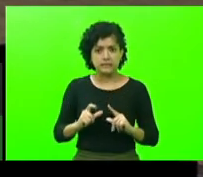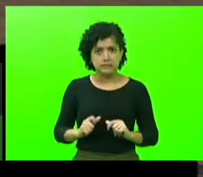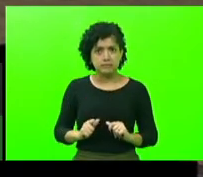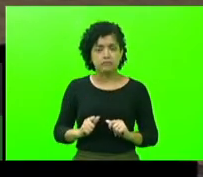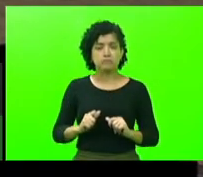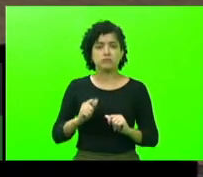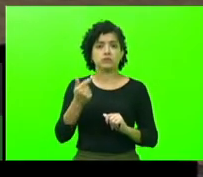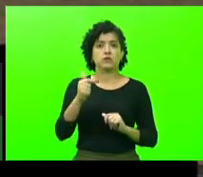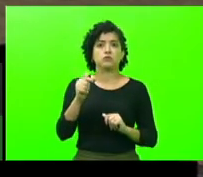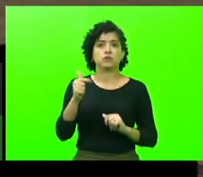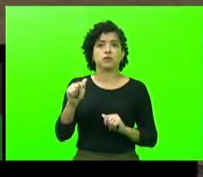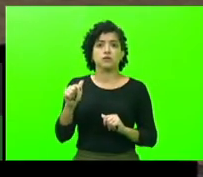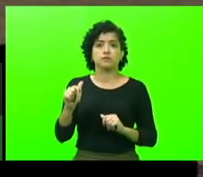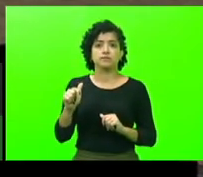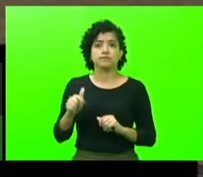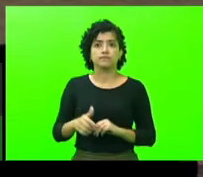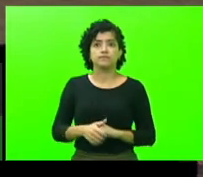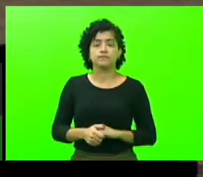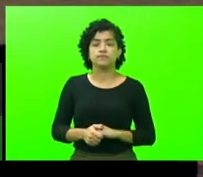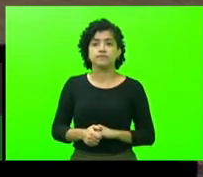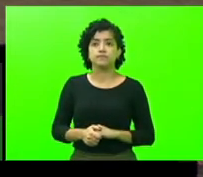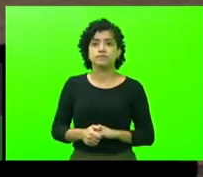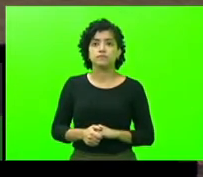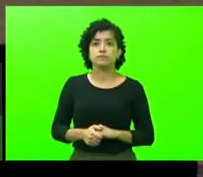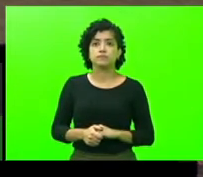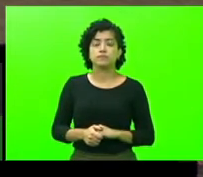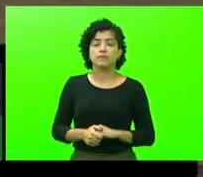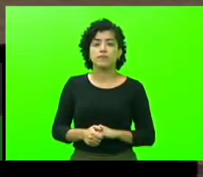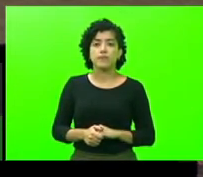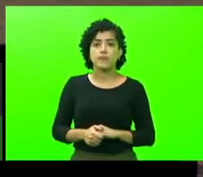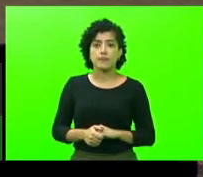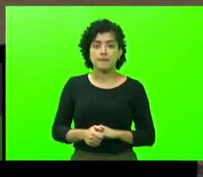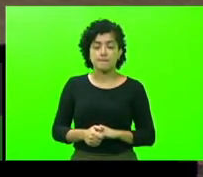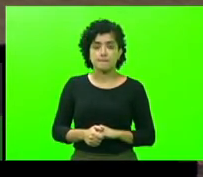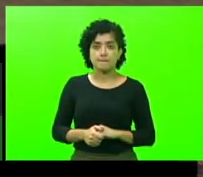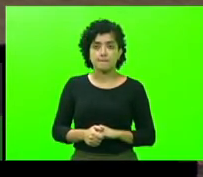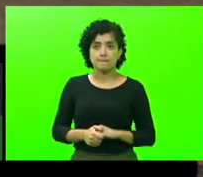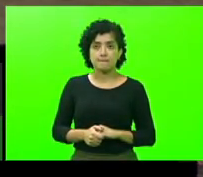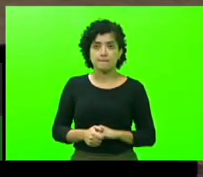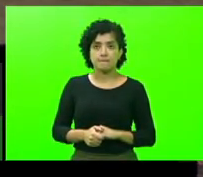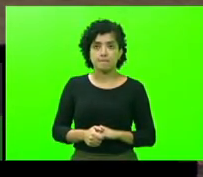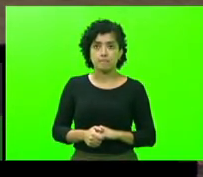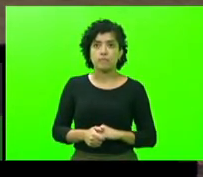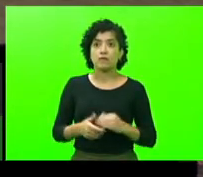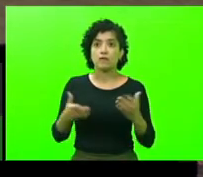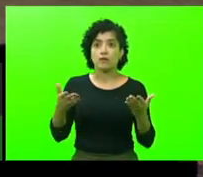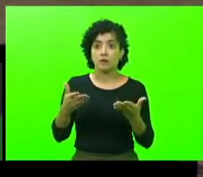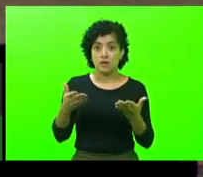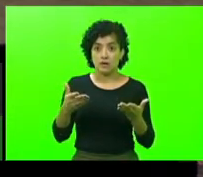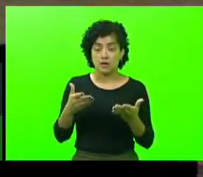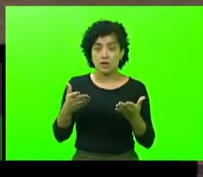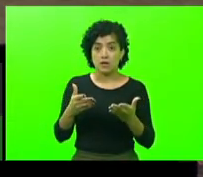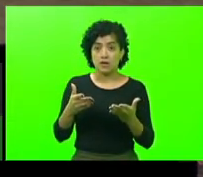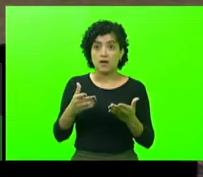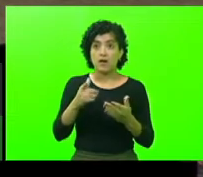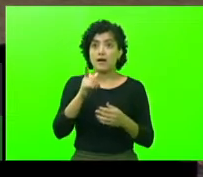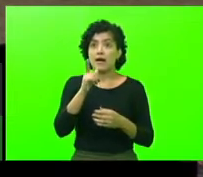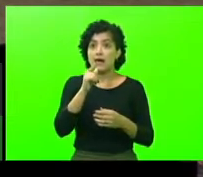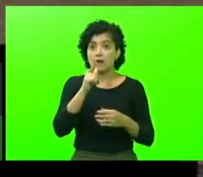Mais 2 minutos para Vossa Excelência, deputado Silvio. Obrigado, senhor presidente. Eles captam a água do próprio